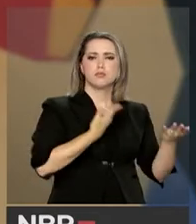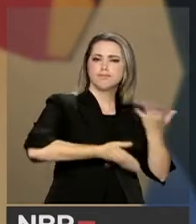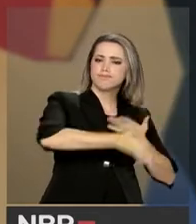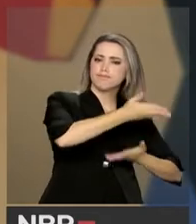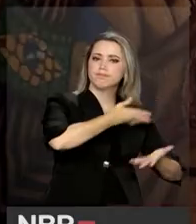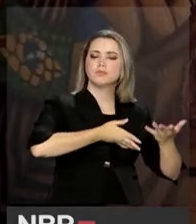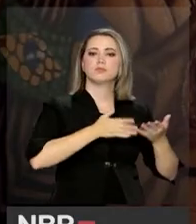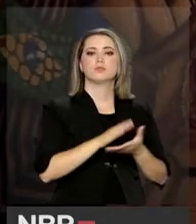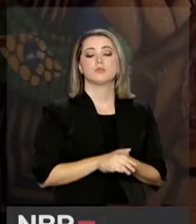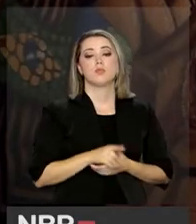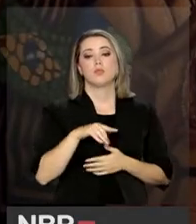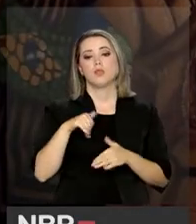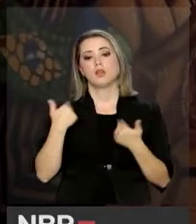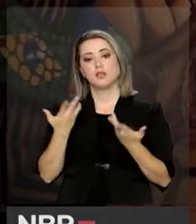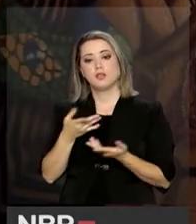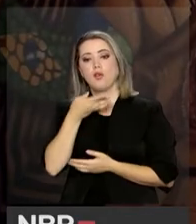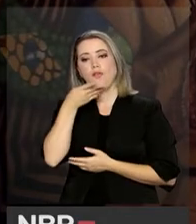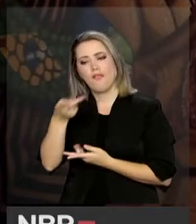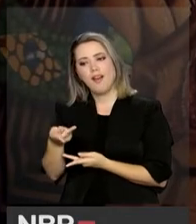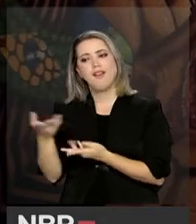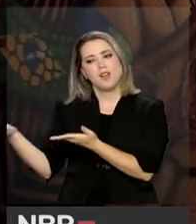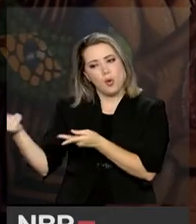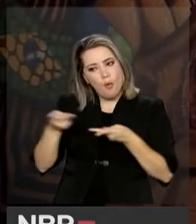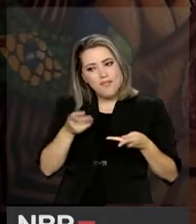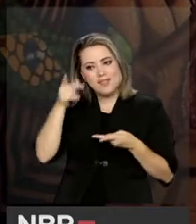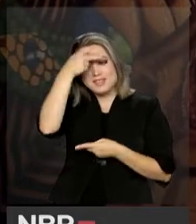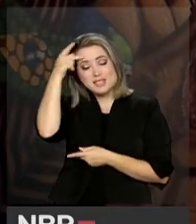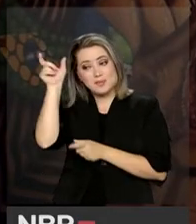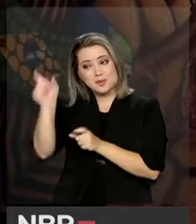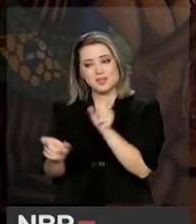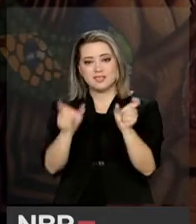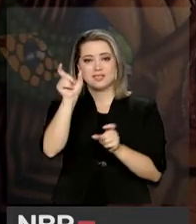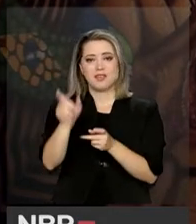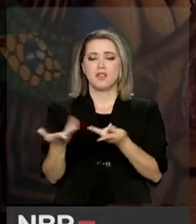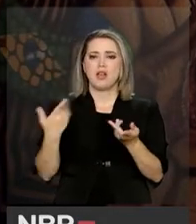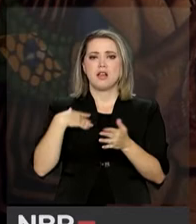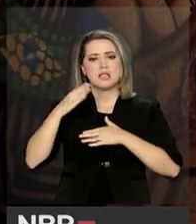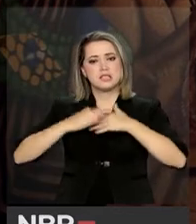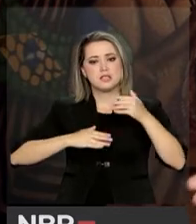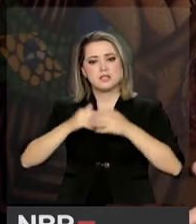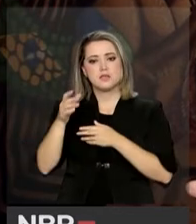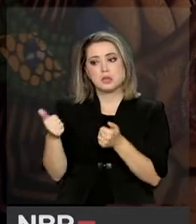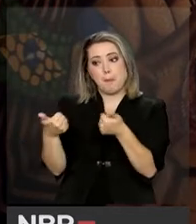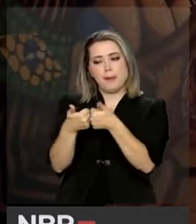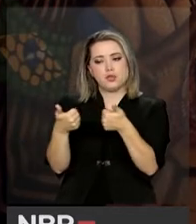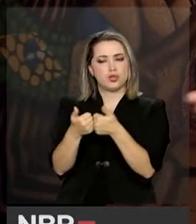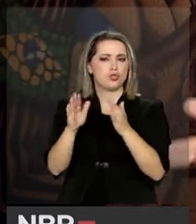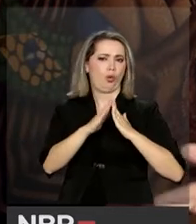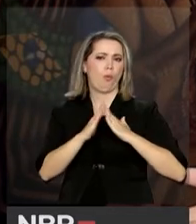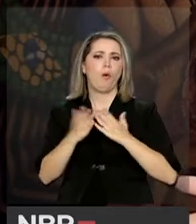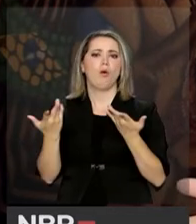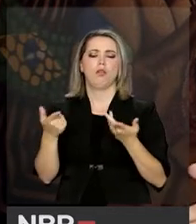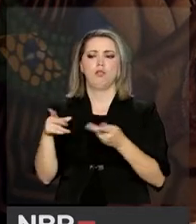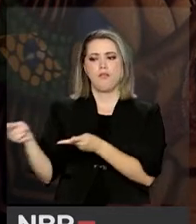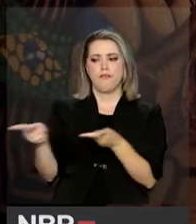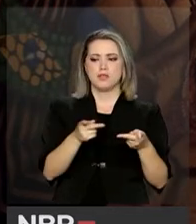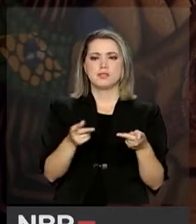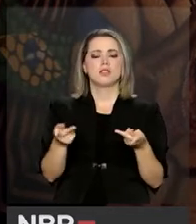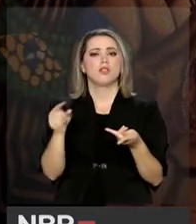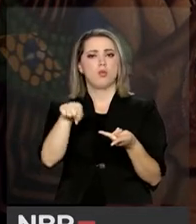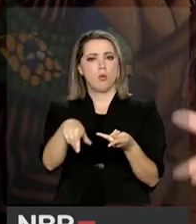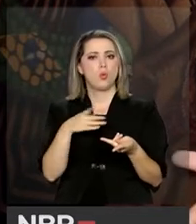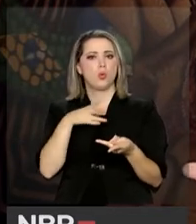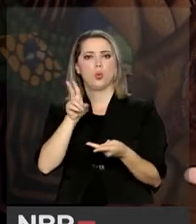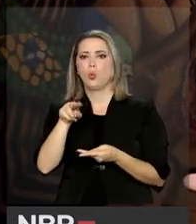dessas pessoas. Então aproveita e faz um convite para quem está nos assistindo. Muitas vezes mora até perto de um museu, tem um museu ali vizinho na sua